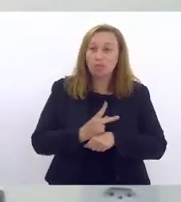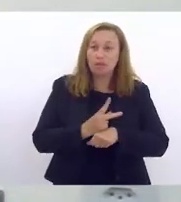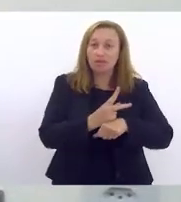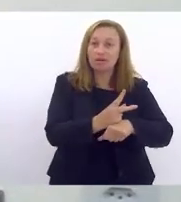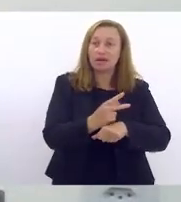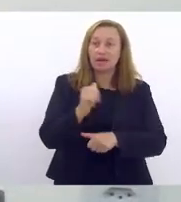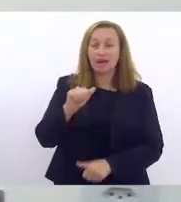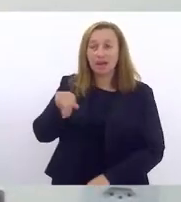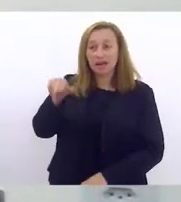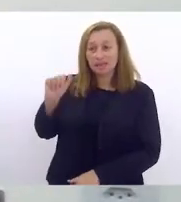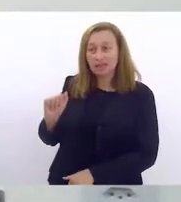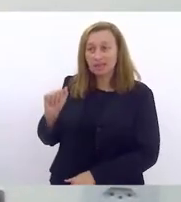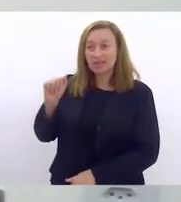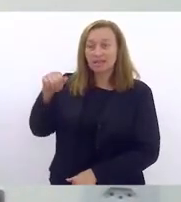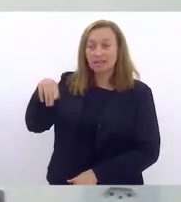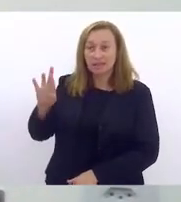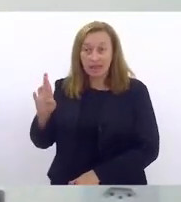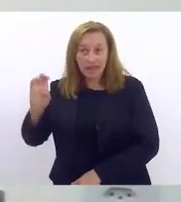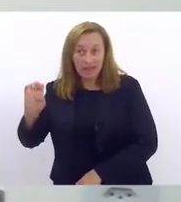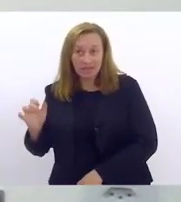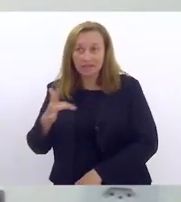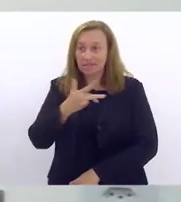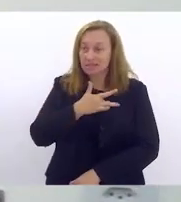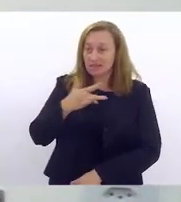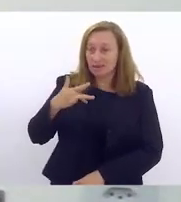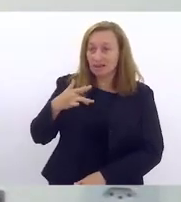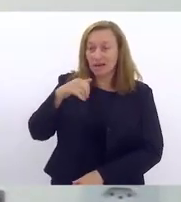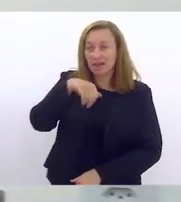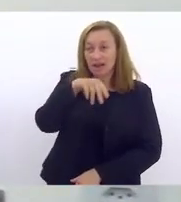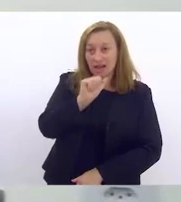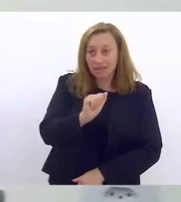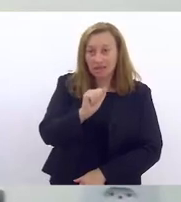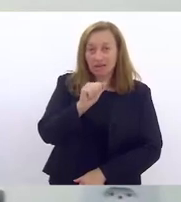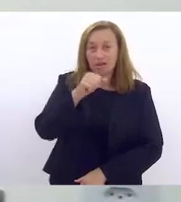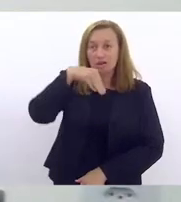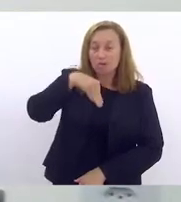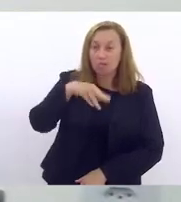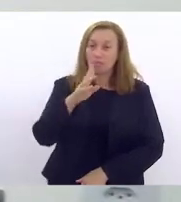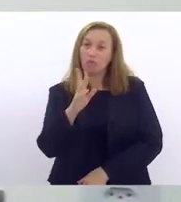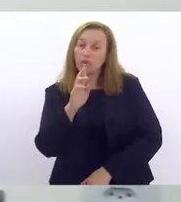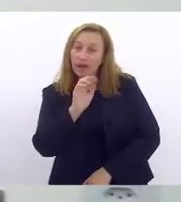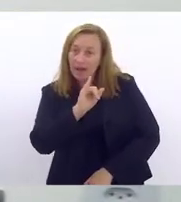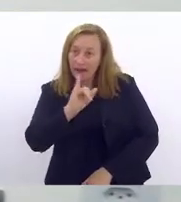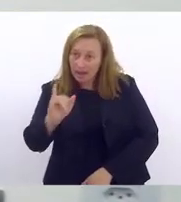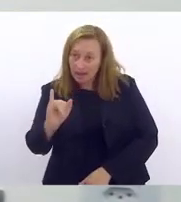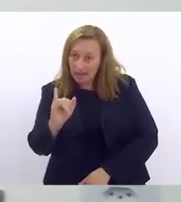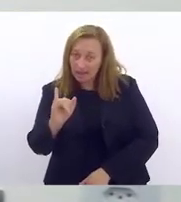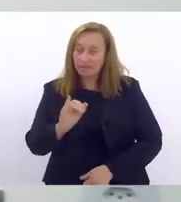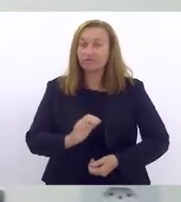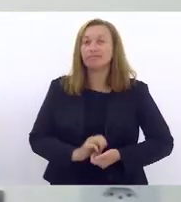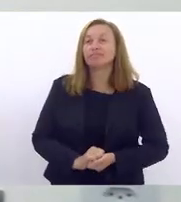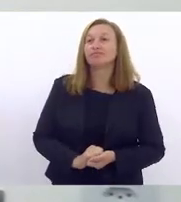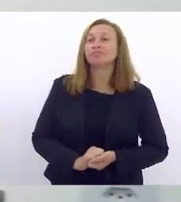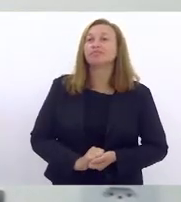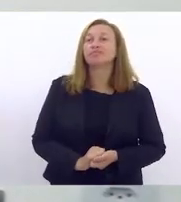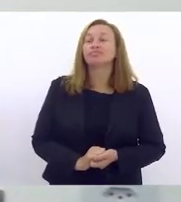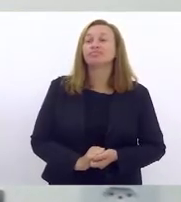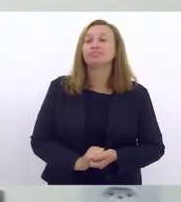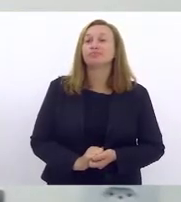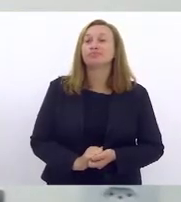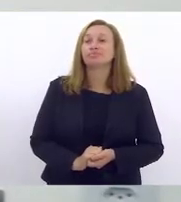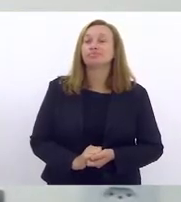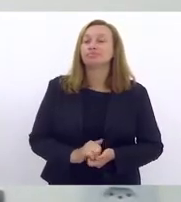Ana Nery de Saúde, a Ana Murai, diretora da maternidade Maria Amélia Buarque de Holanda,